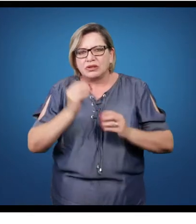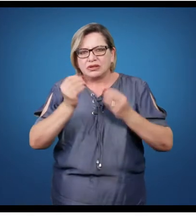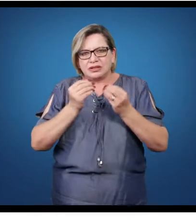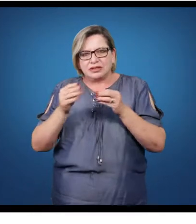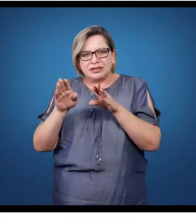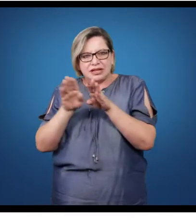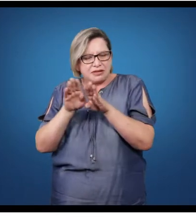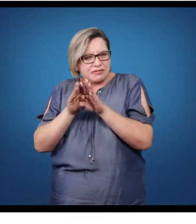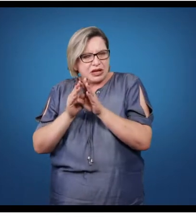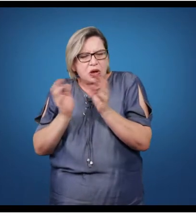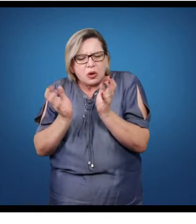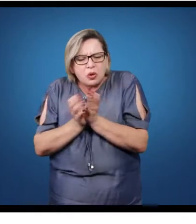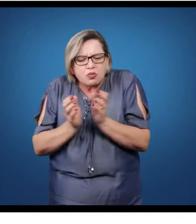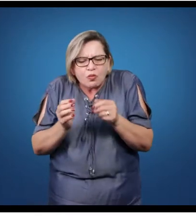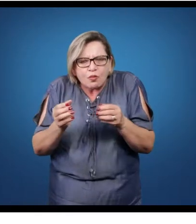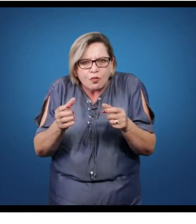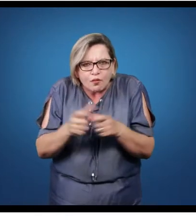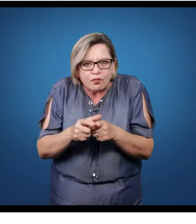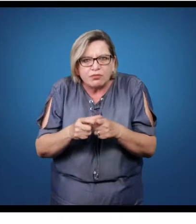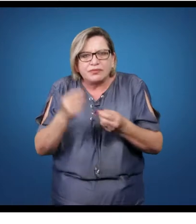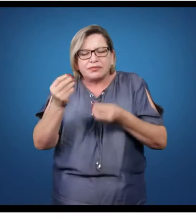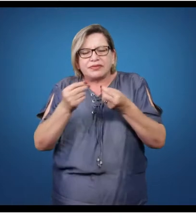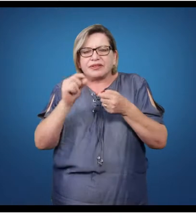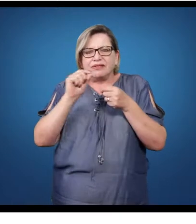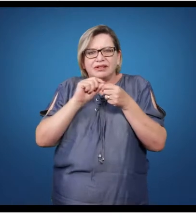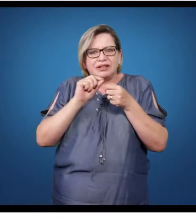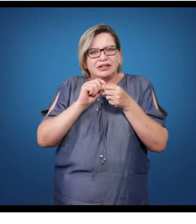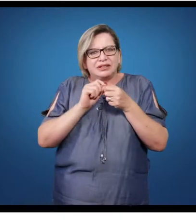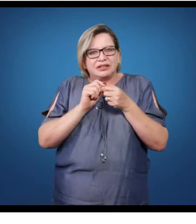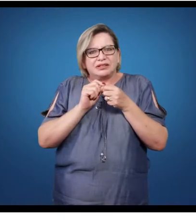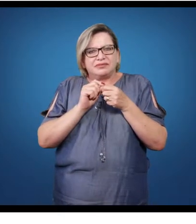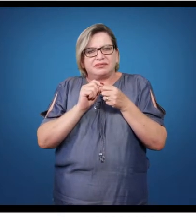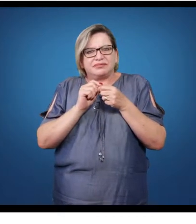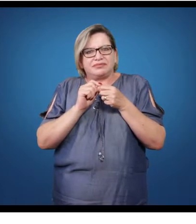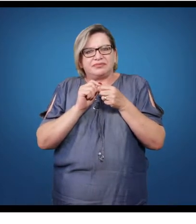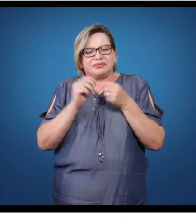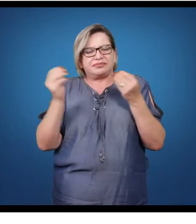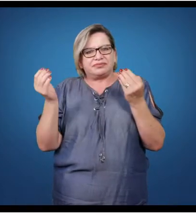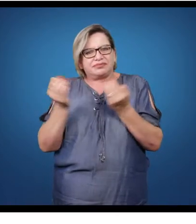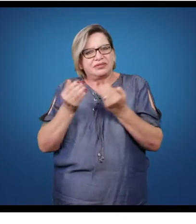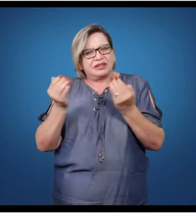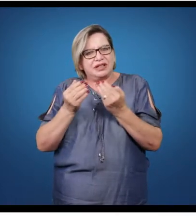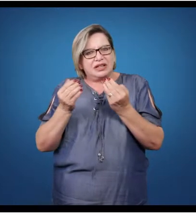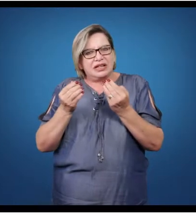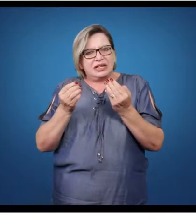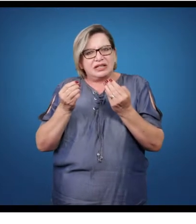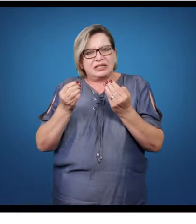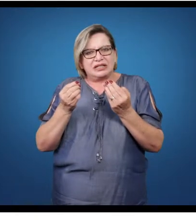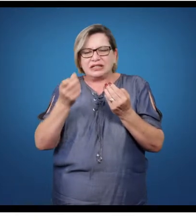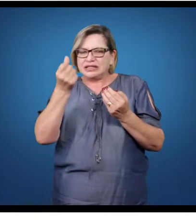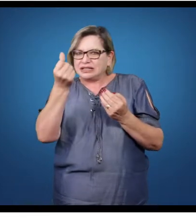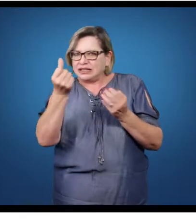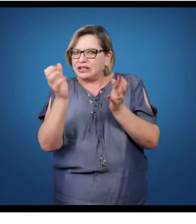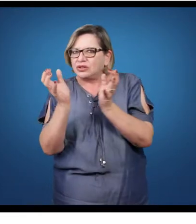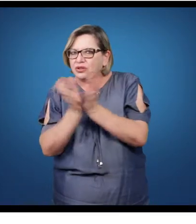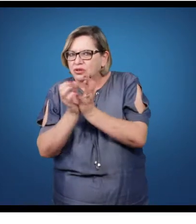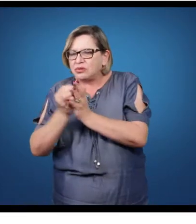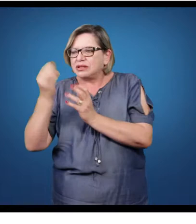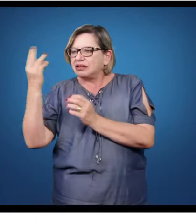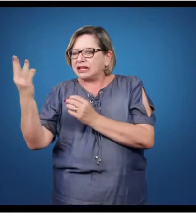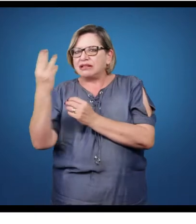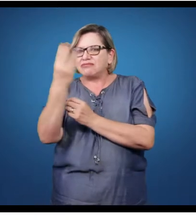mini jogos a gente vai vai colocar no nosso caso aqui três aqui seis equipes com três